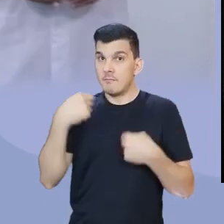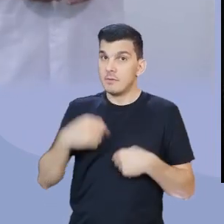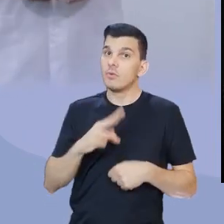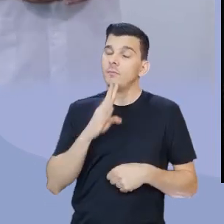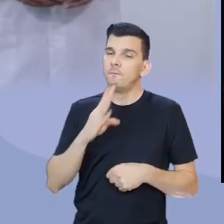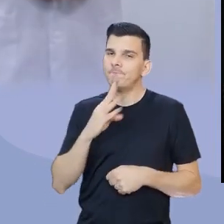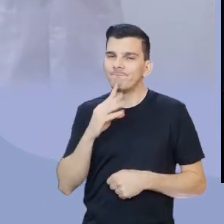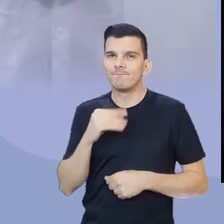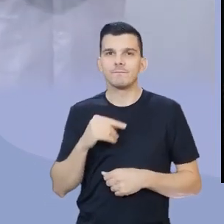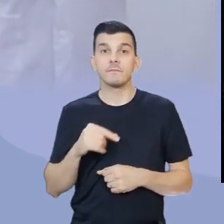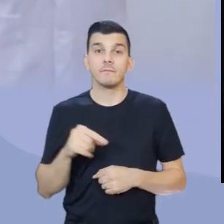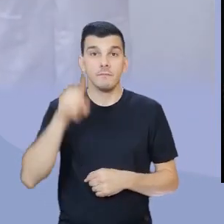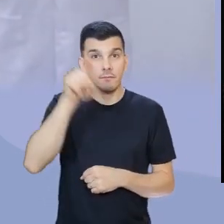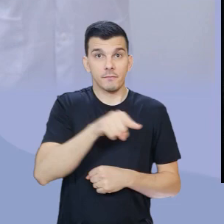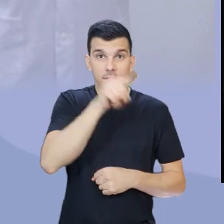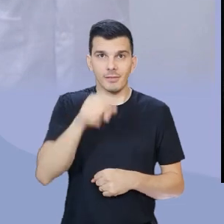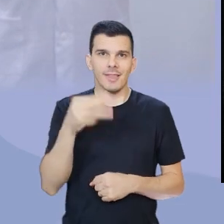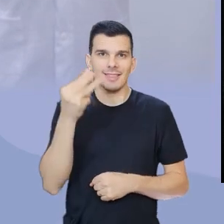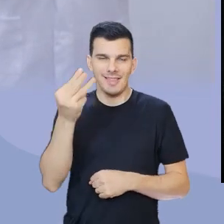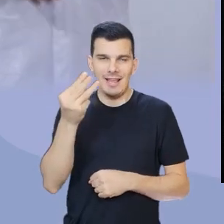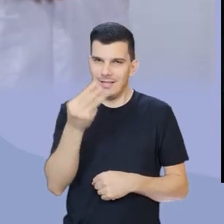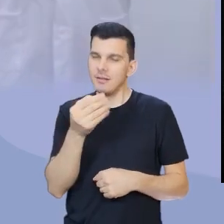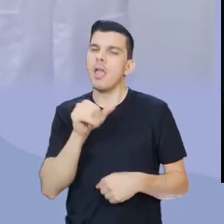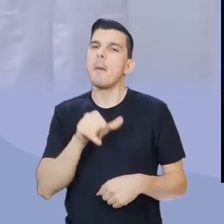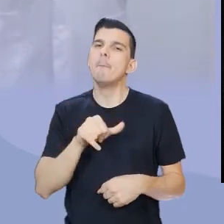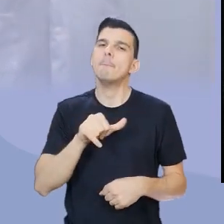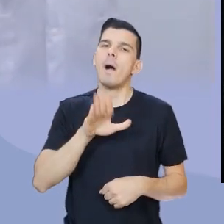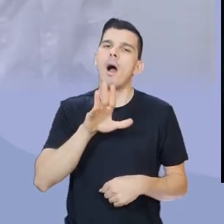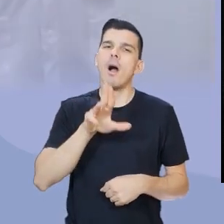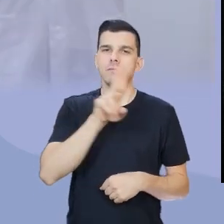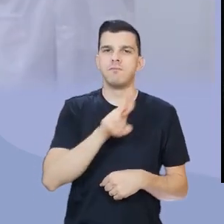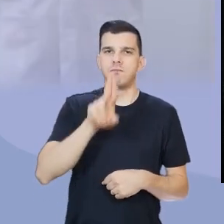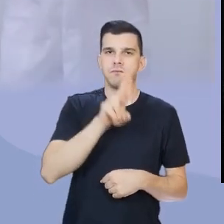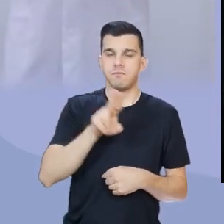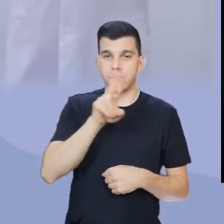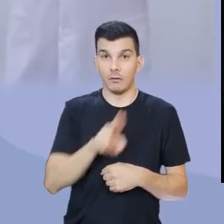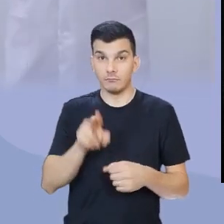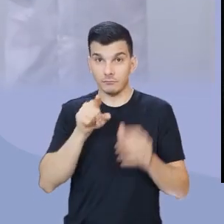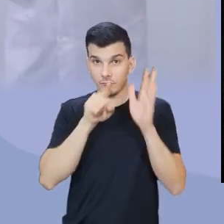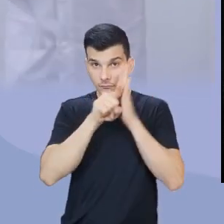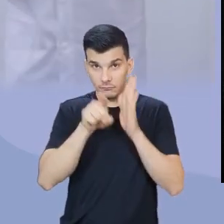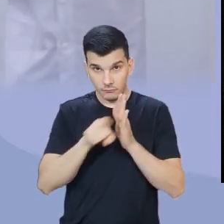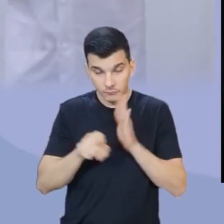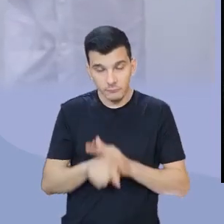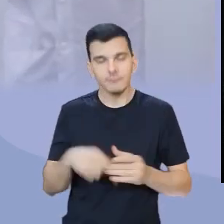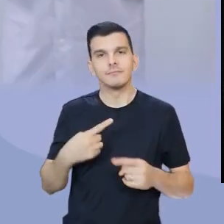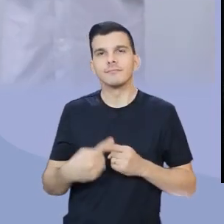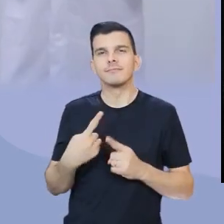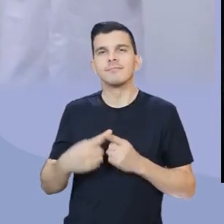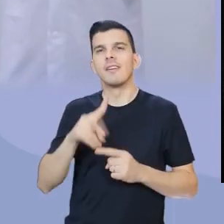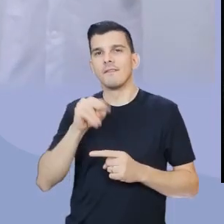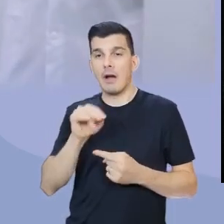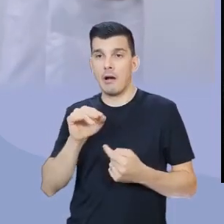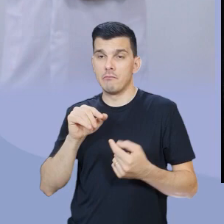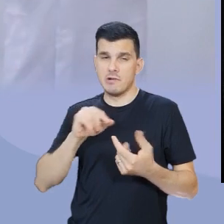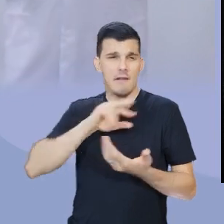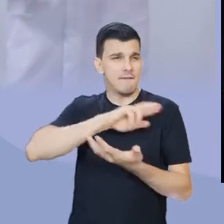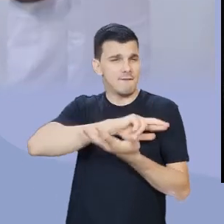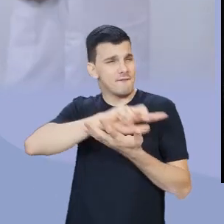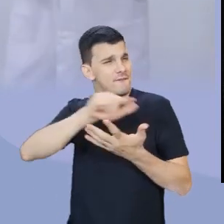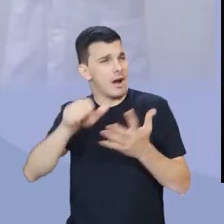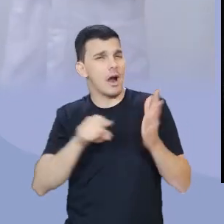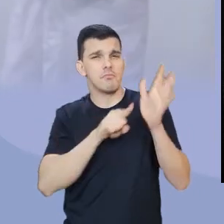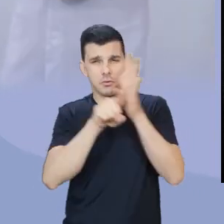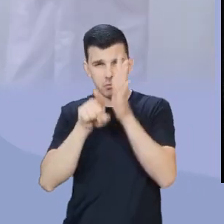de 3 seja a ferramenta matemática mais importante de todas, porque a regra de 3 vai aparecer na geometria,